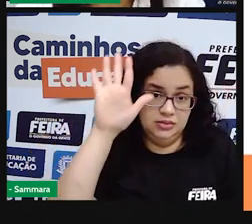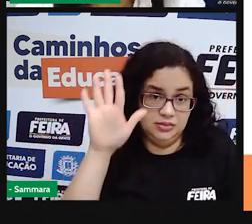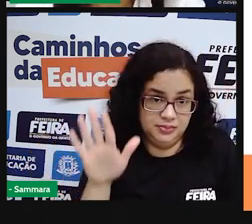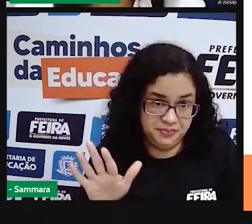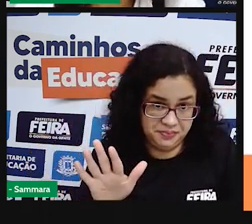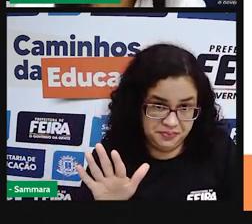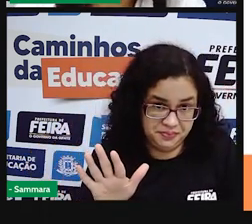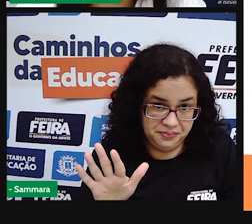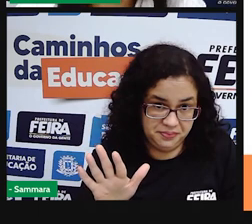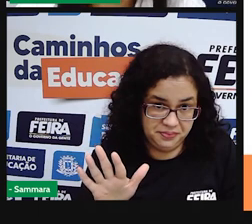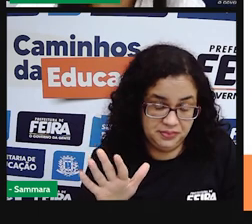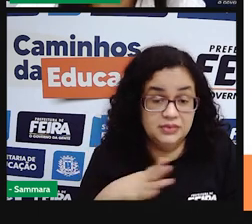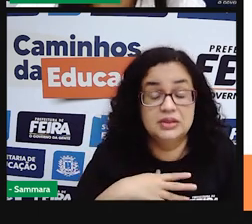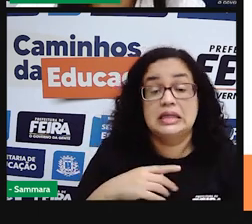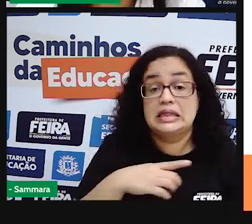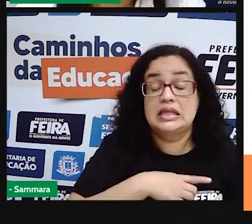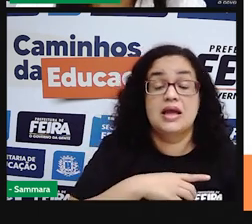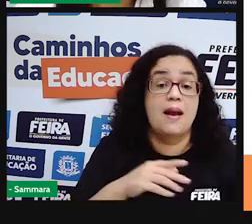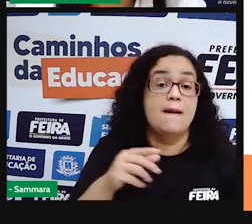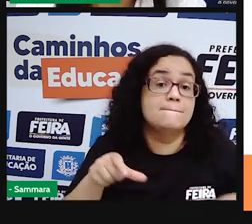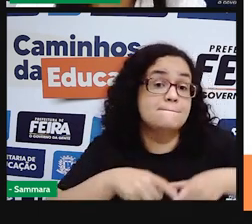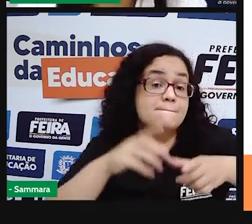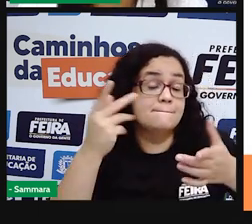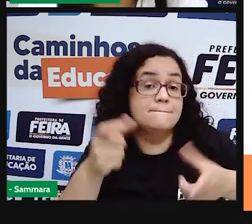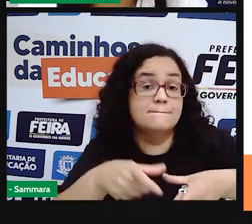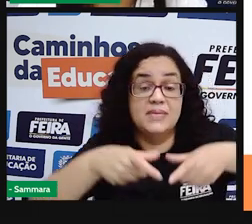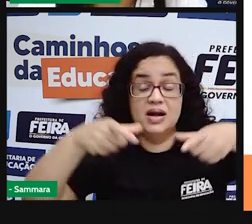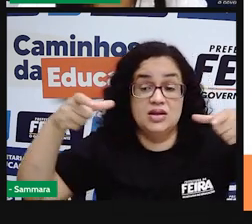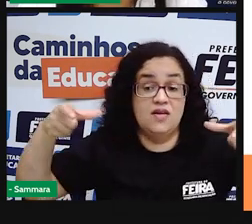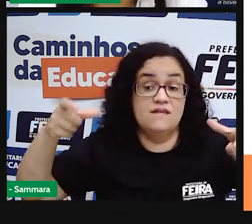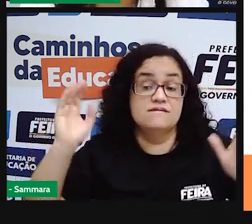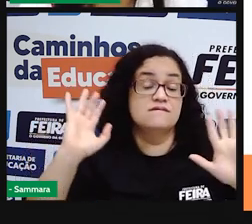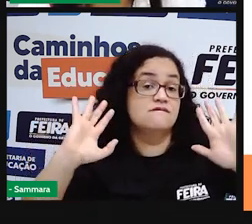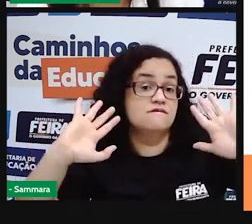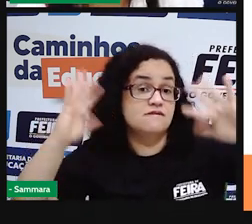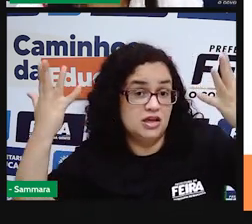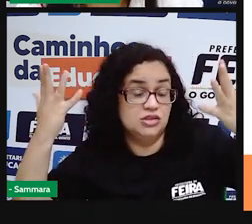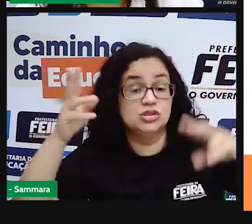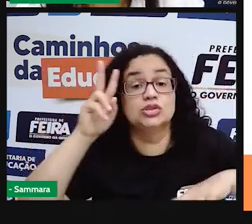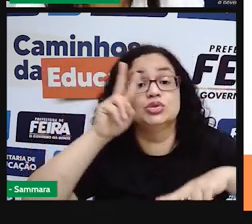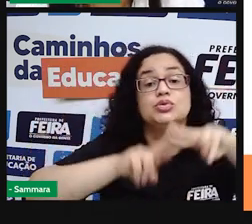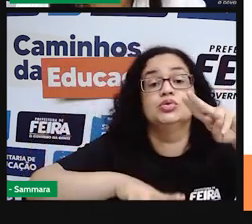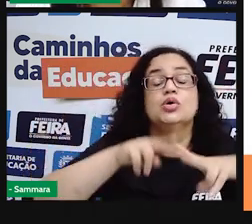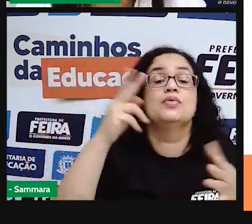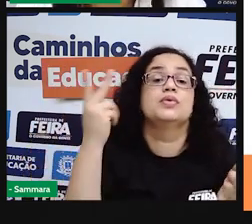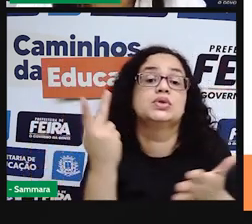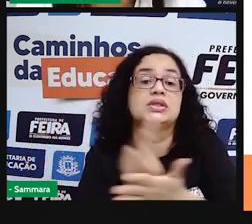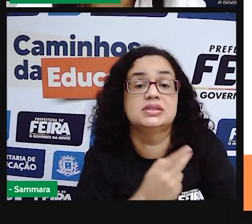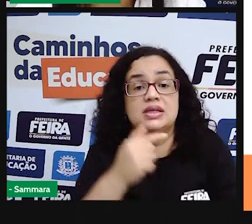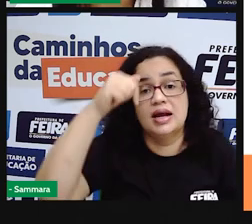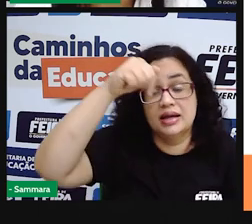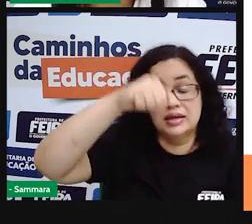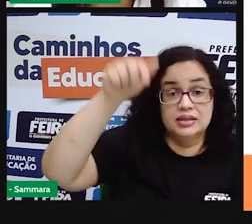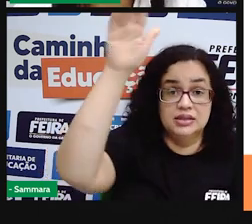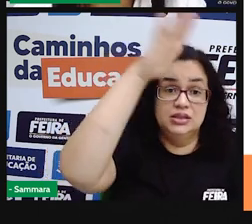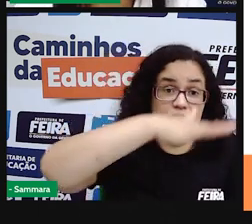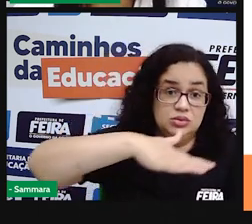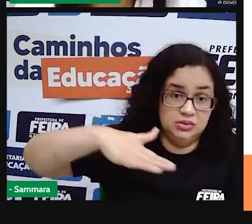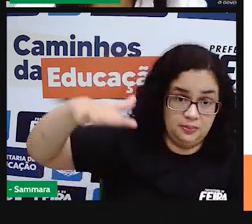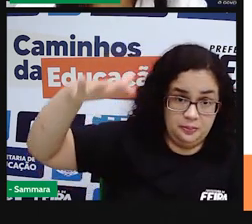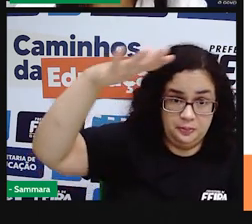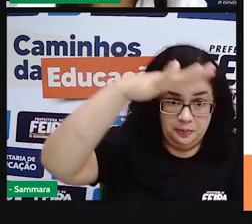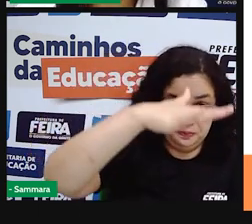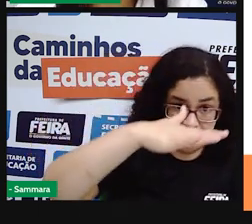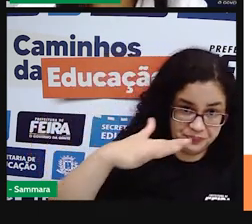possui as maiores festas. As maiores festas juninas acontecem aqui na nossa região. A